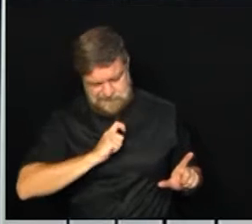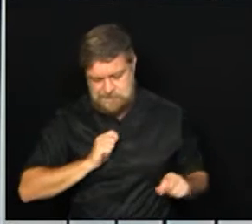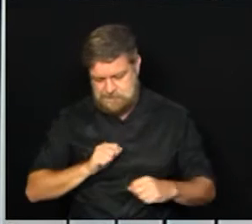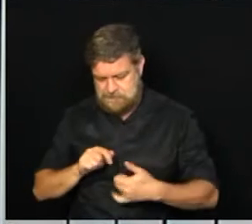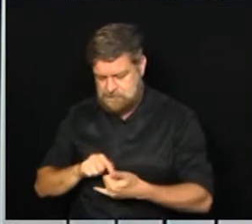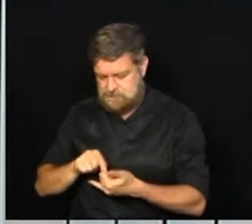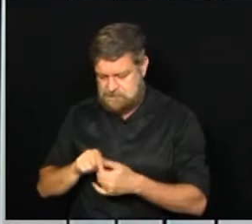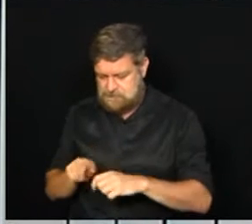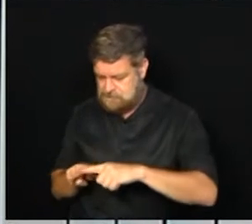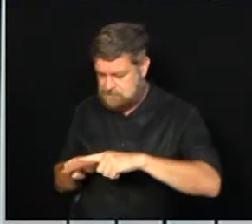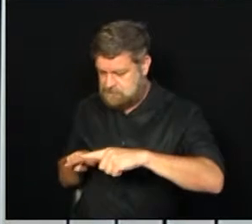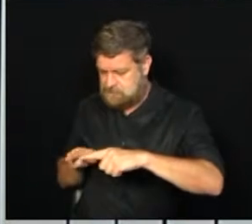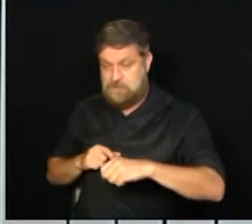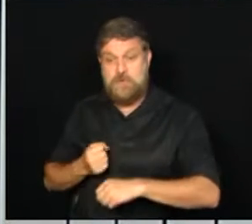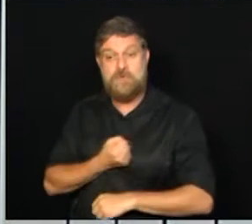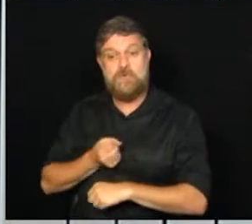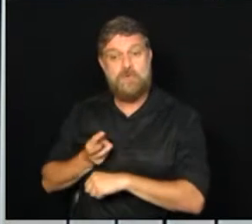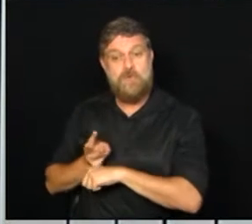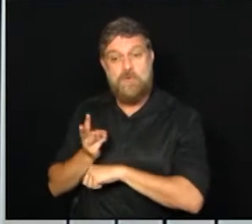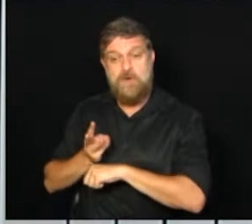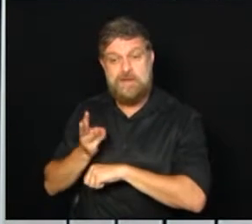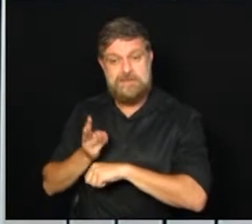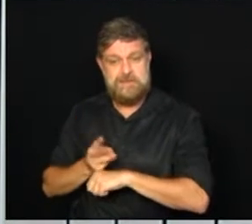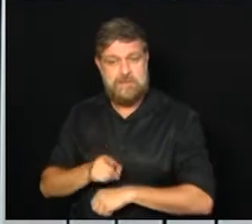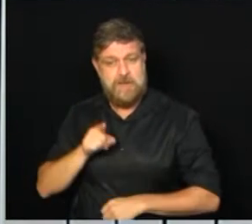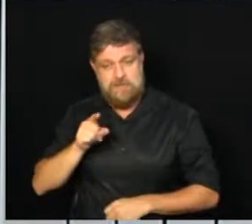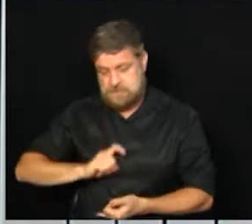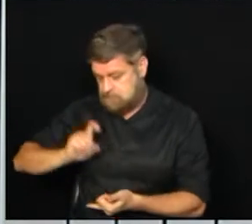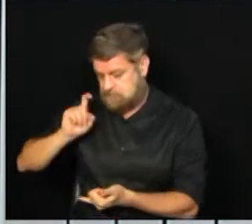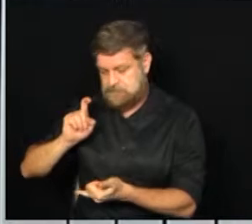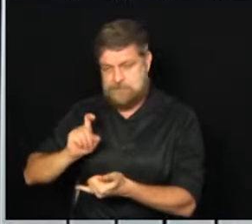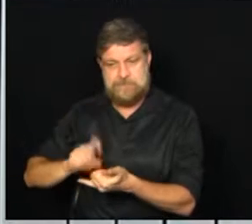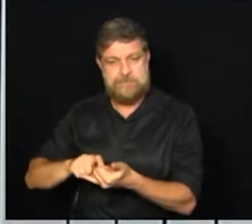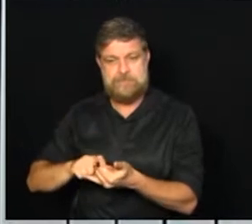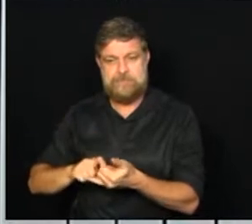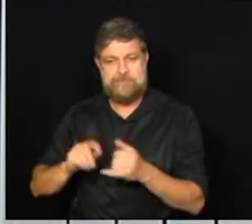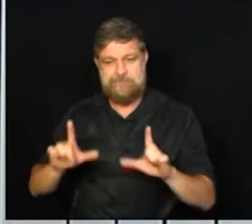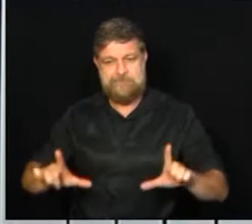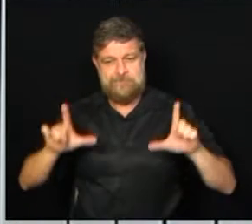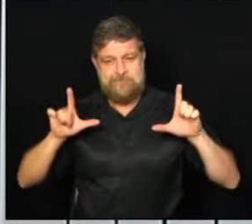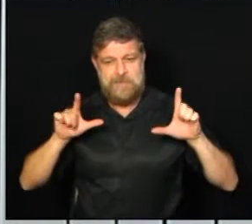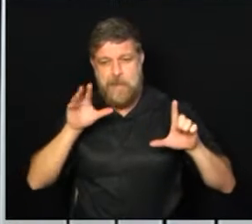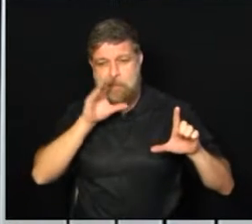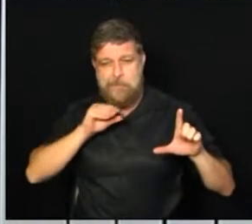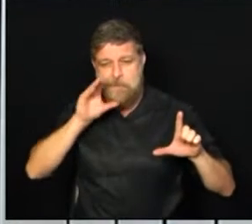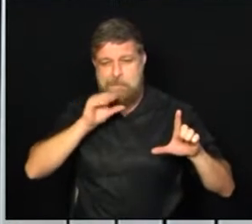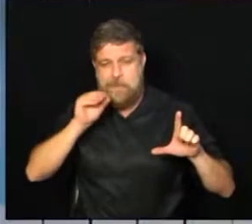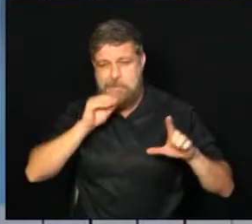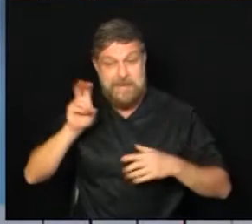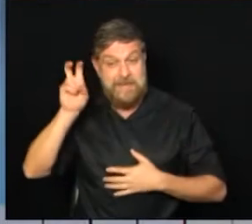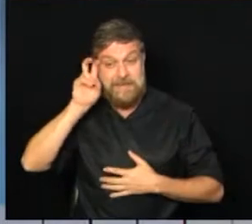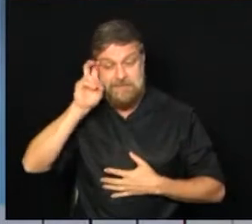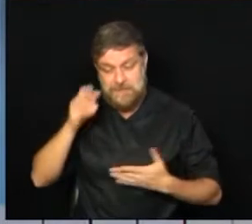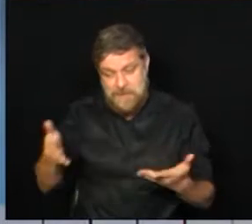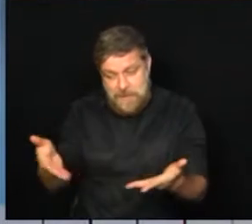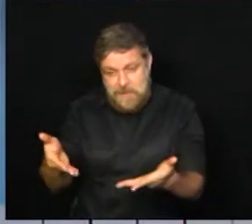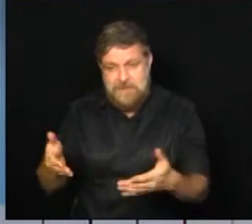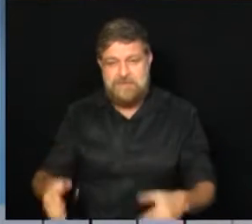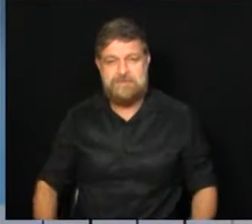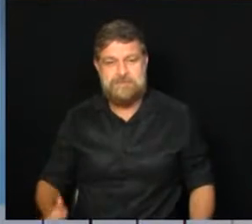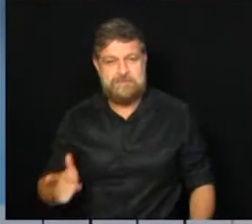seu celular o WhatsApp da TV Câmara Campinas. Você aperta e a gente conversa ao vivo nesta quinta-feira.